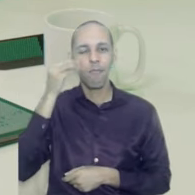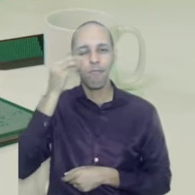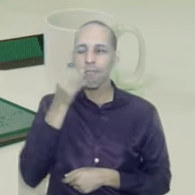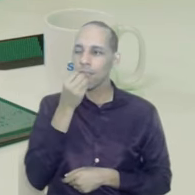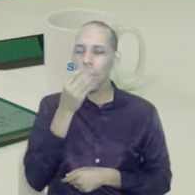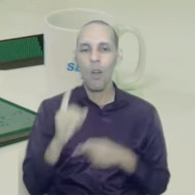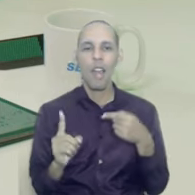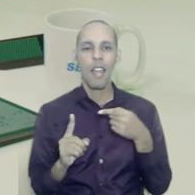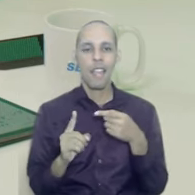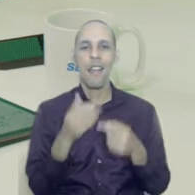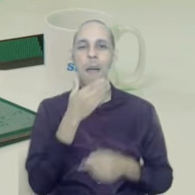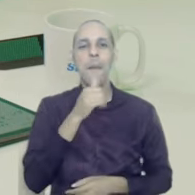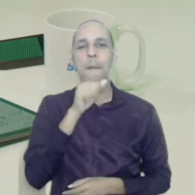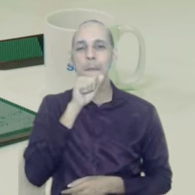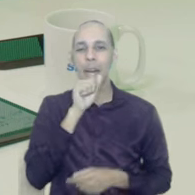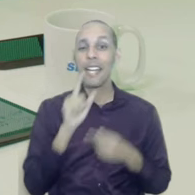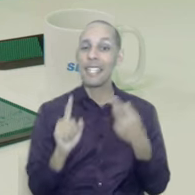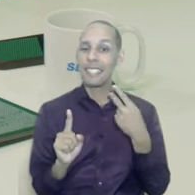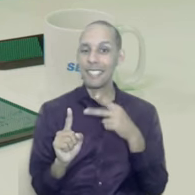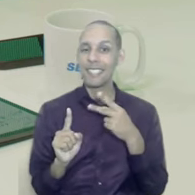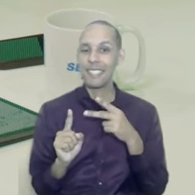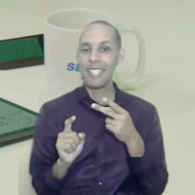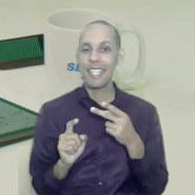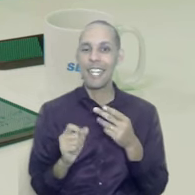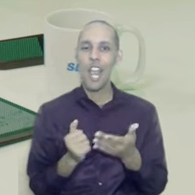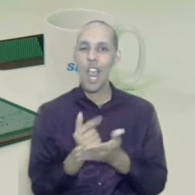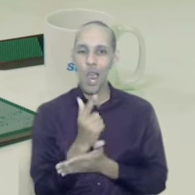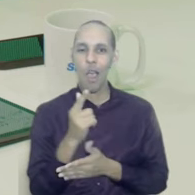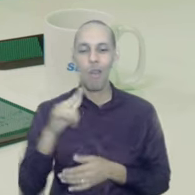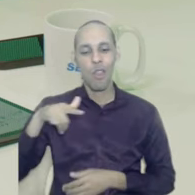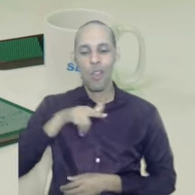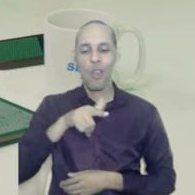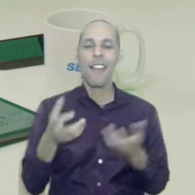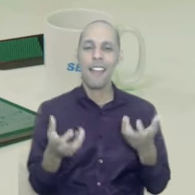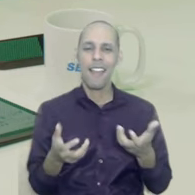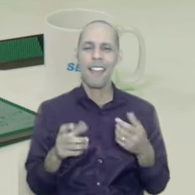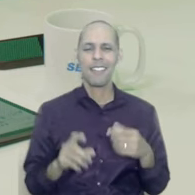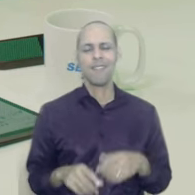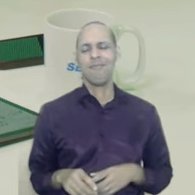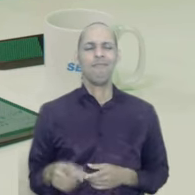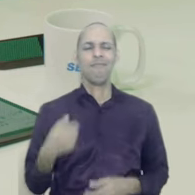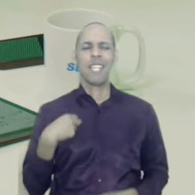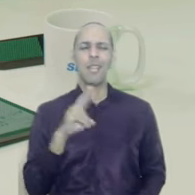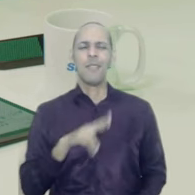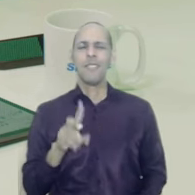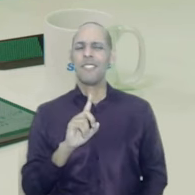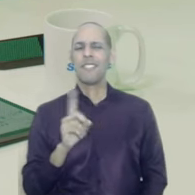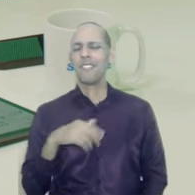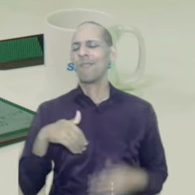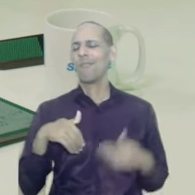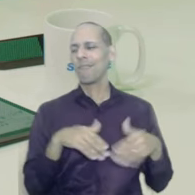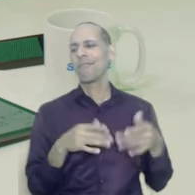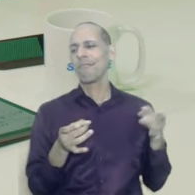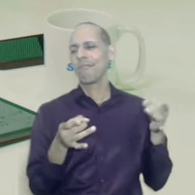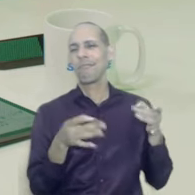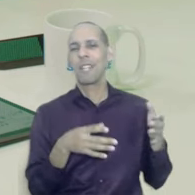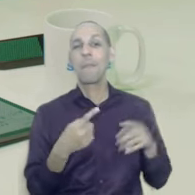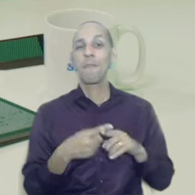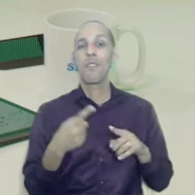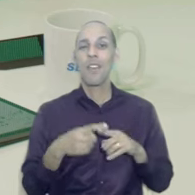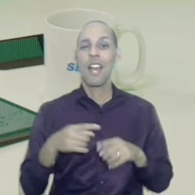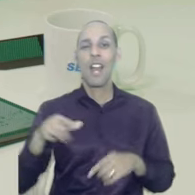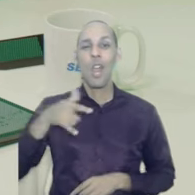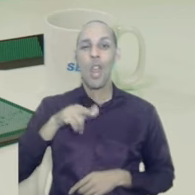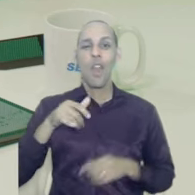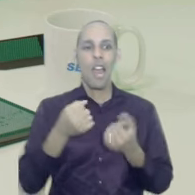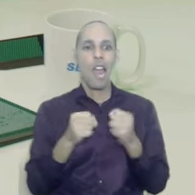pai dele quis comprar o Drone e ele até brinca que ele fala ah isso aí vai virar poleiro de galinha porque eu não vou usar isso não é os braços Drone tem um bração grande né ele